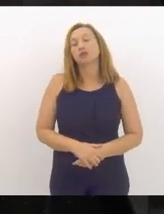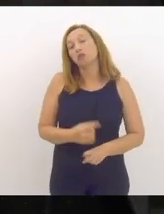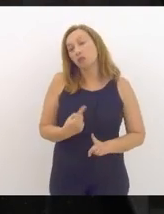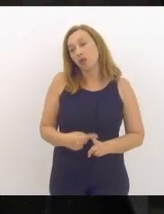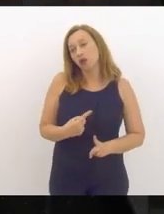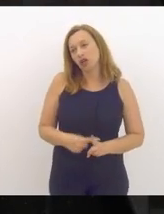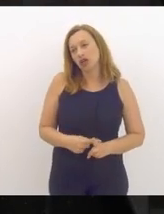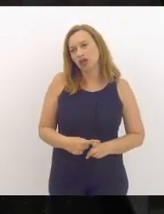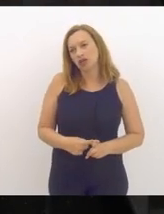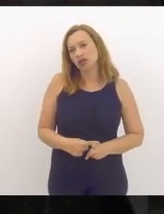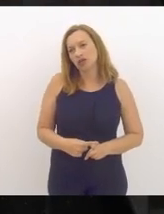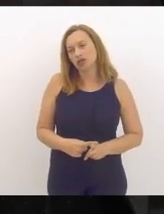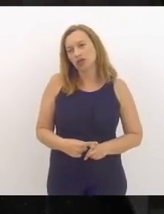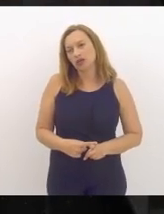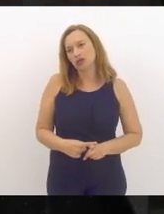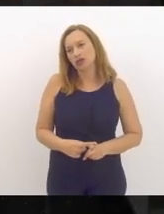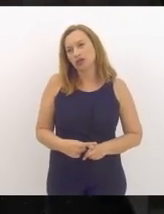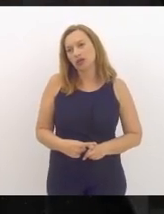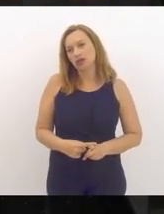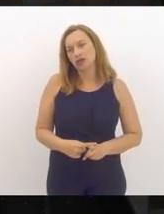porque